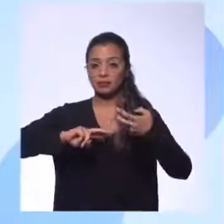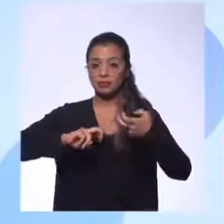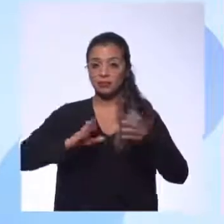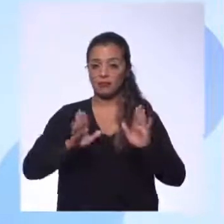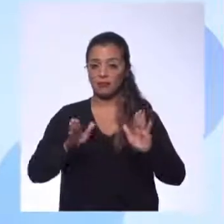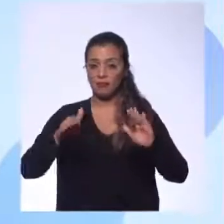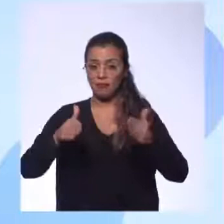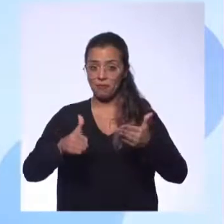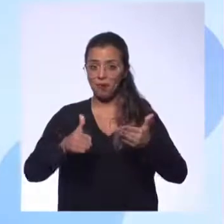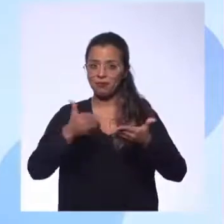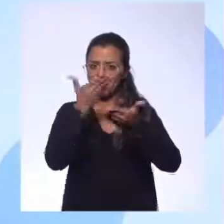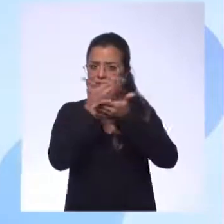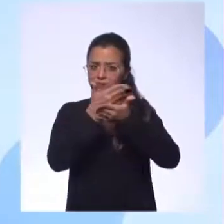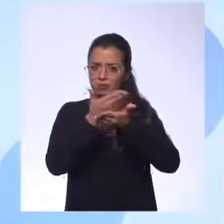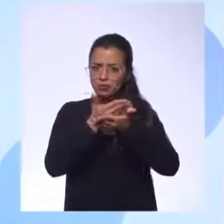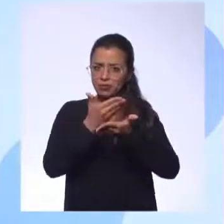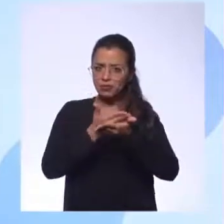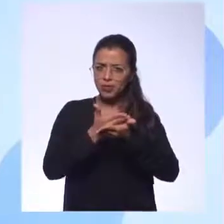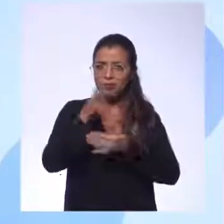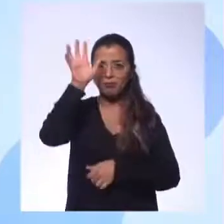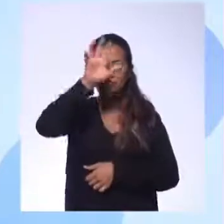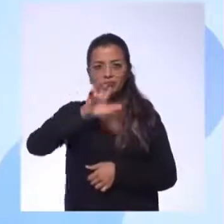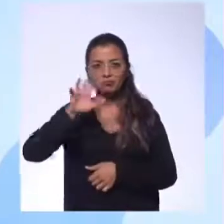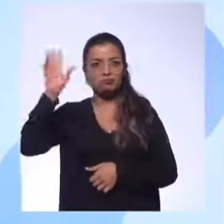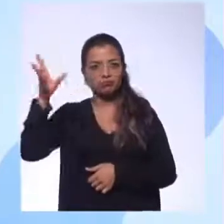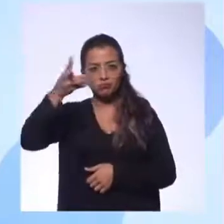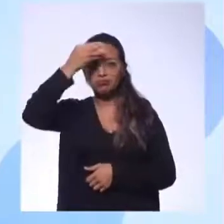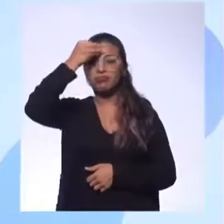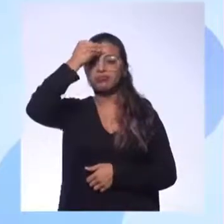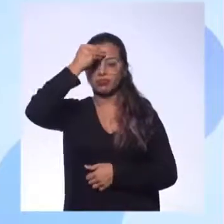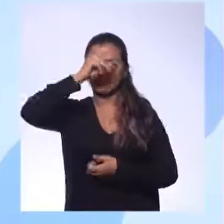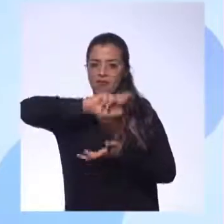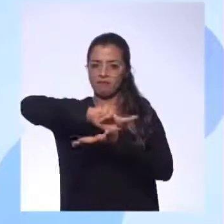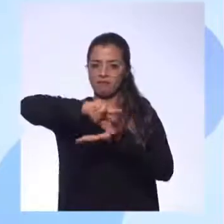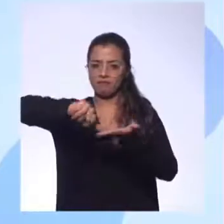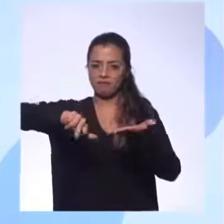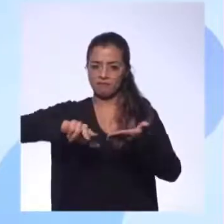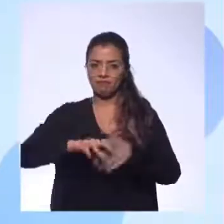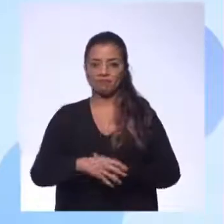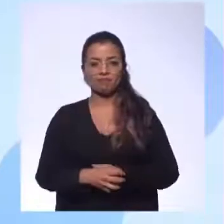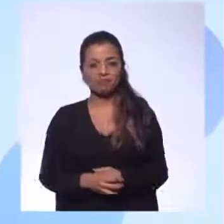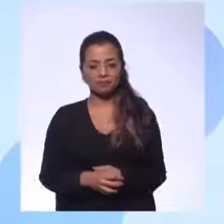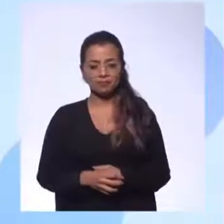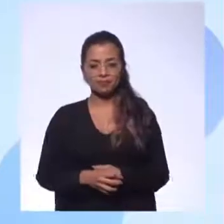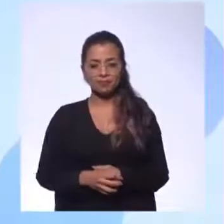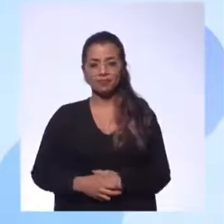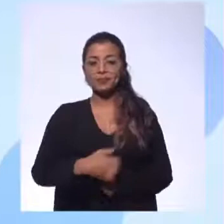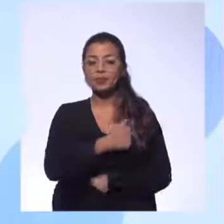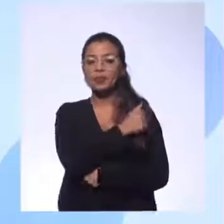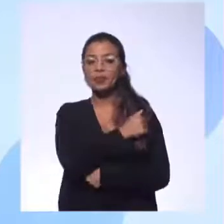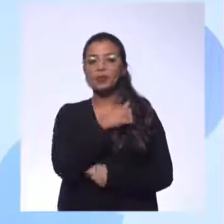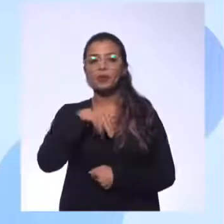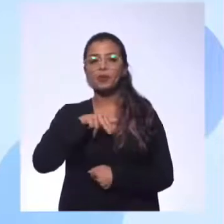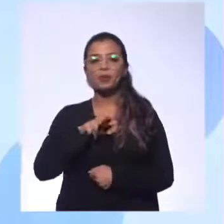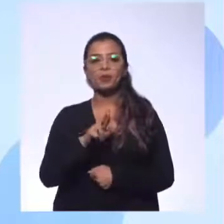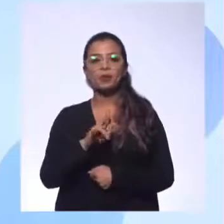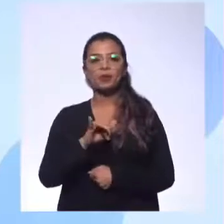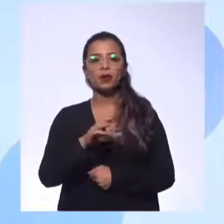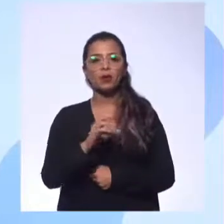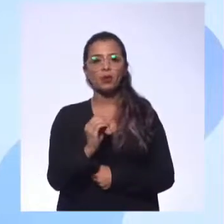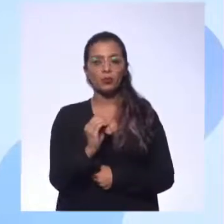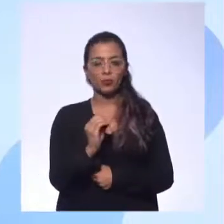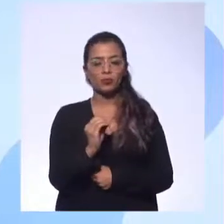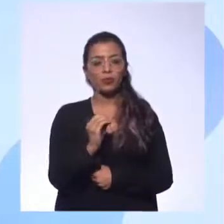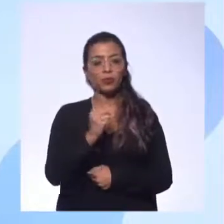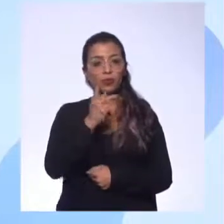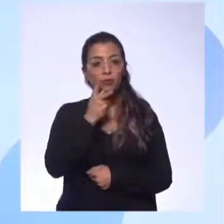mapas mentais, para a criação de hábitos de estudo e etc. Boa participação. O aluno Murilo Doniz diz o